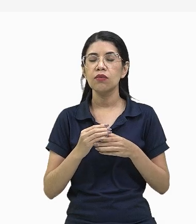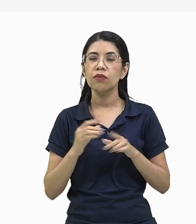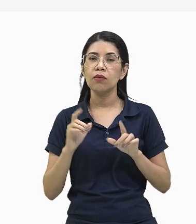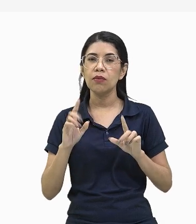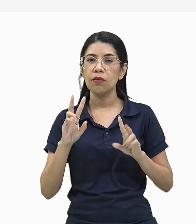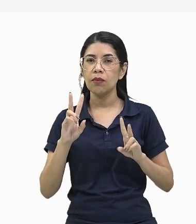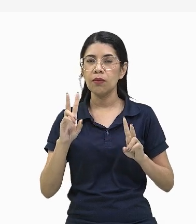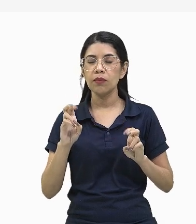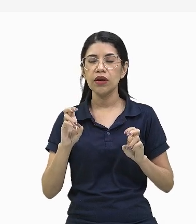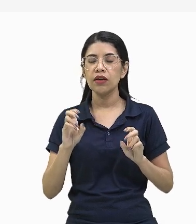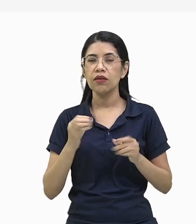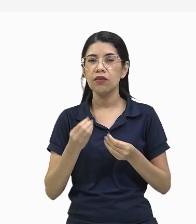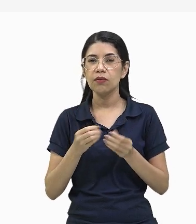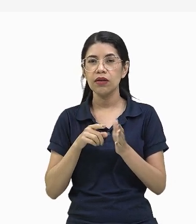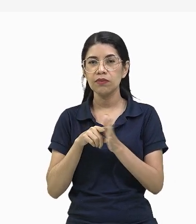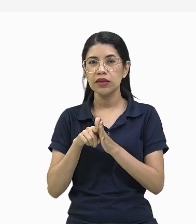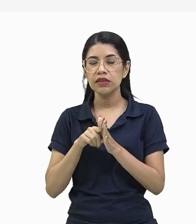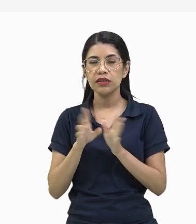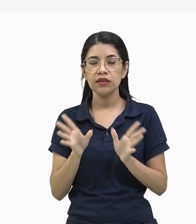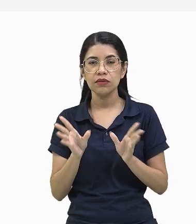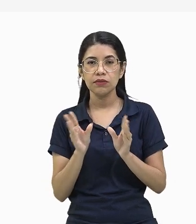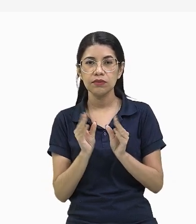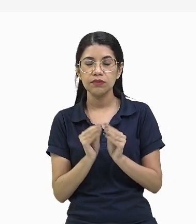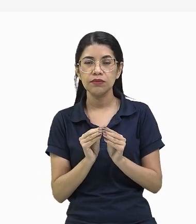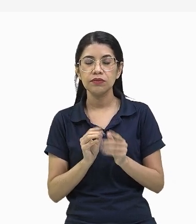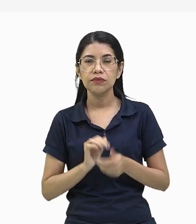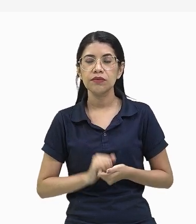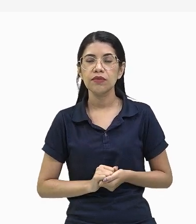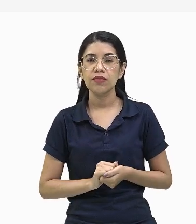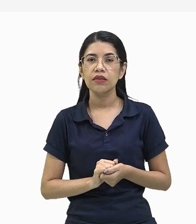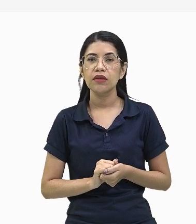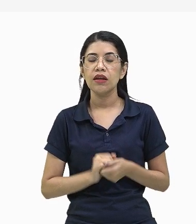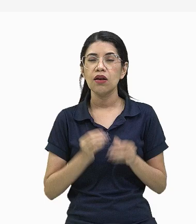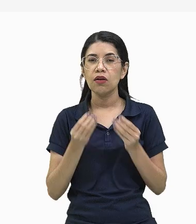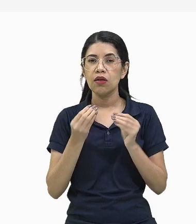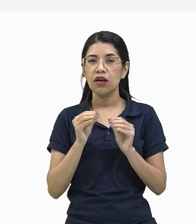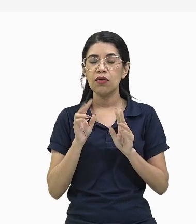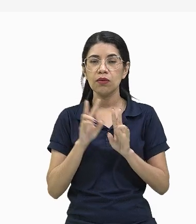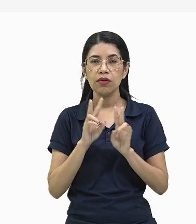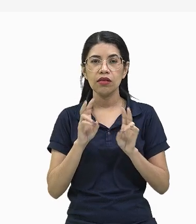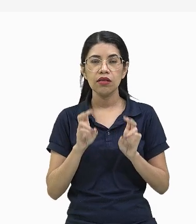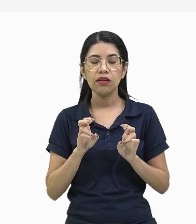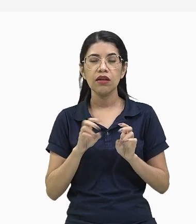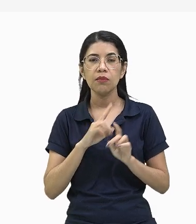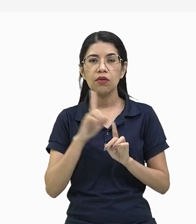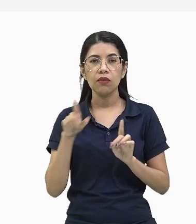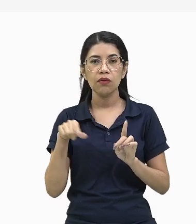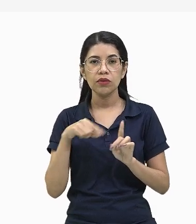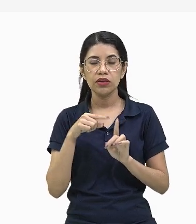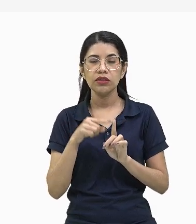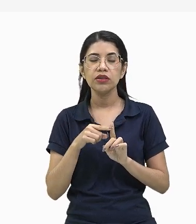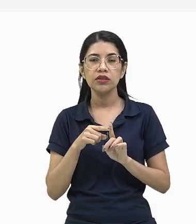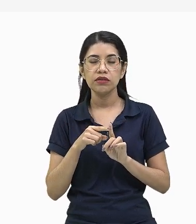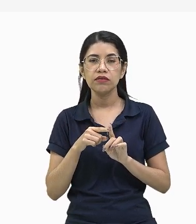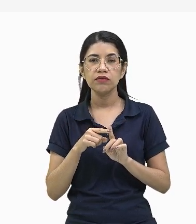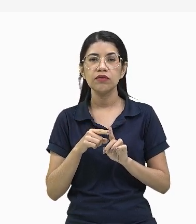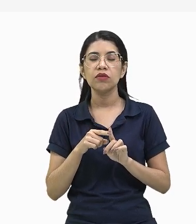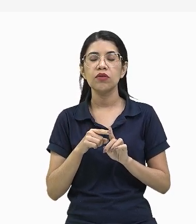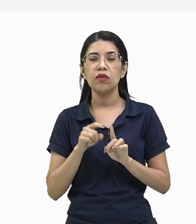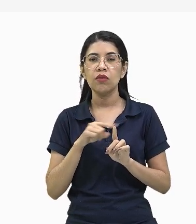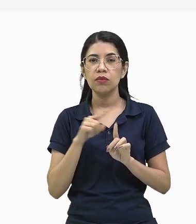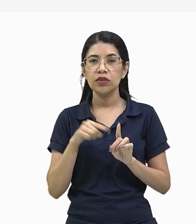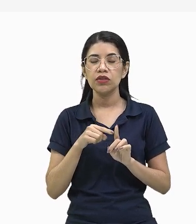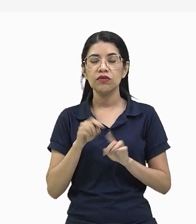foi pesquisado, de forma bem resumida, não é? Colocando o tema, colocando o objetivo, né? Os